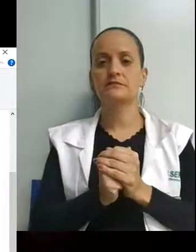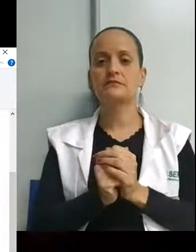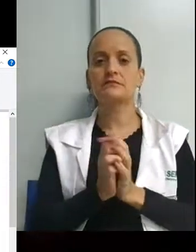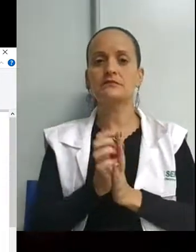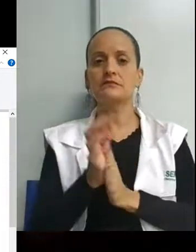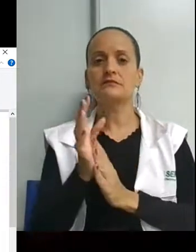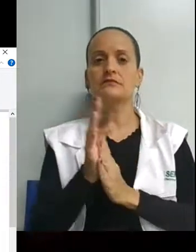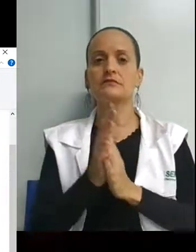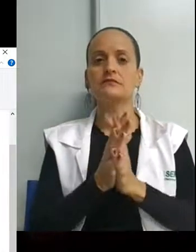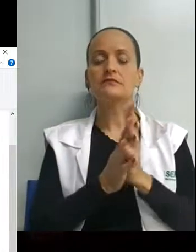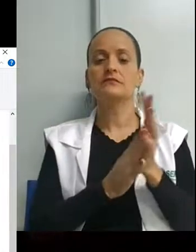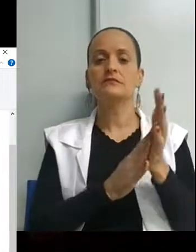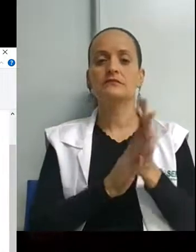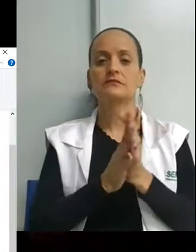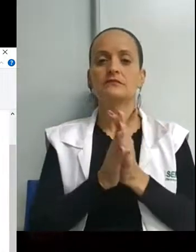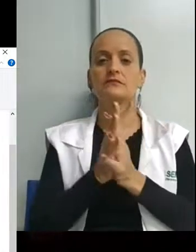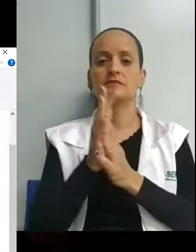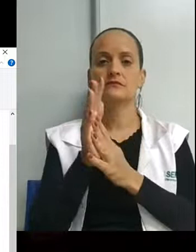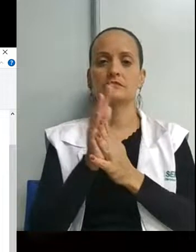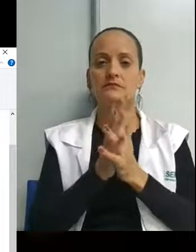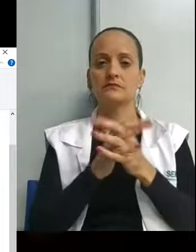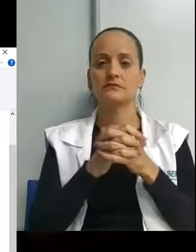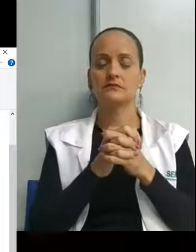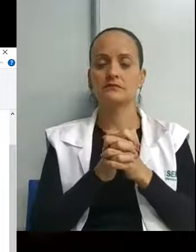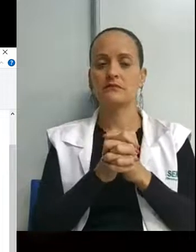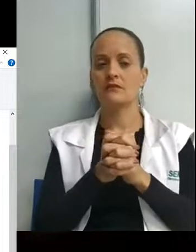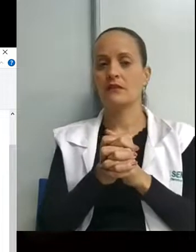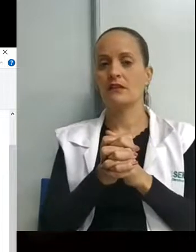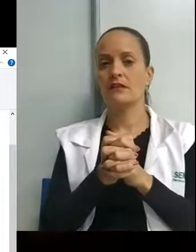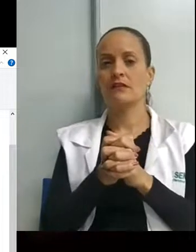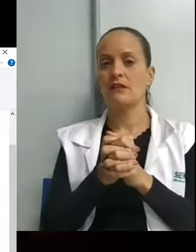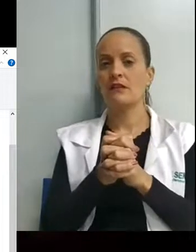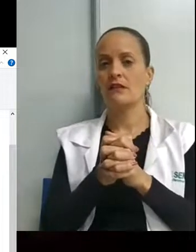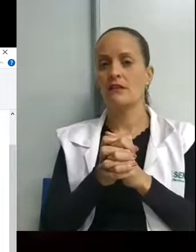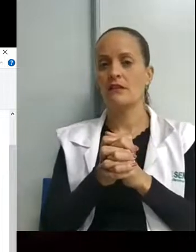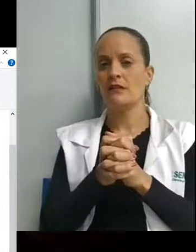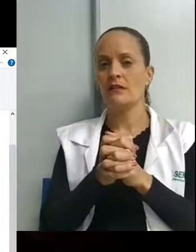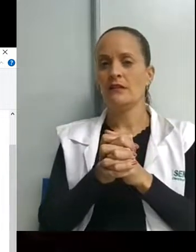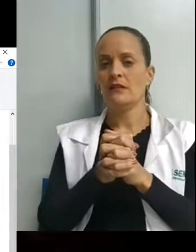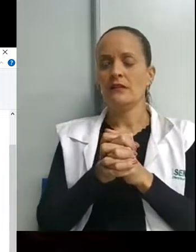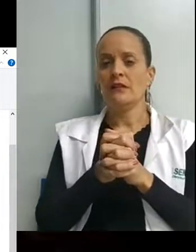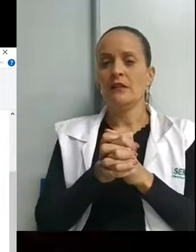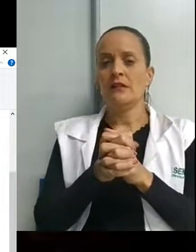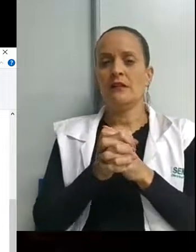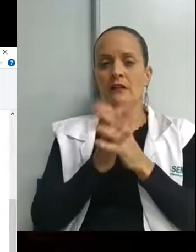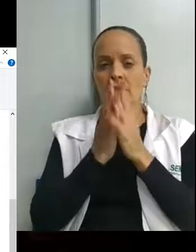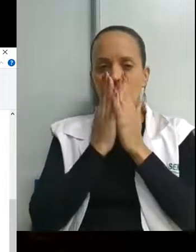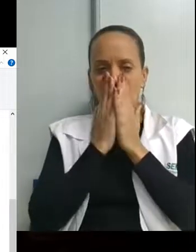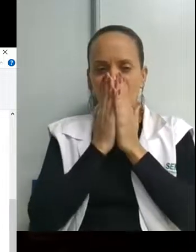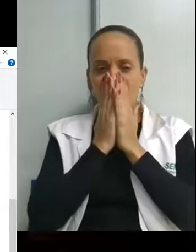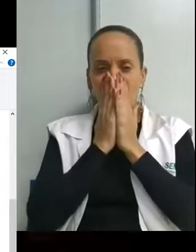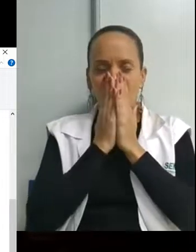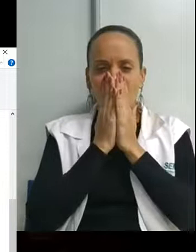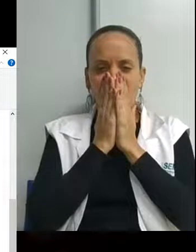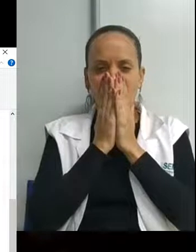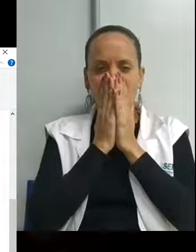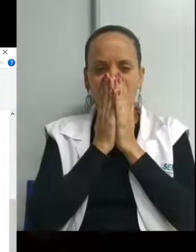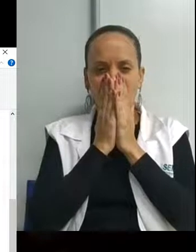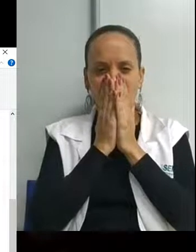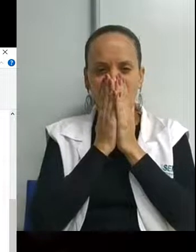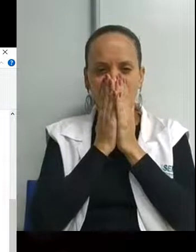circuito aqui da casa vai ser o verdinho. O circuito da casa aqui é o verde. Então, aqui, ó, esse